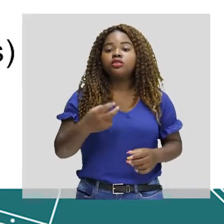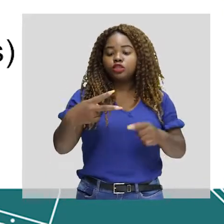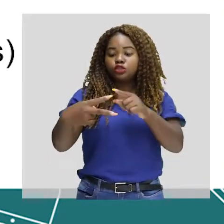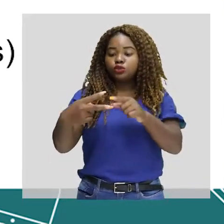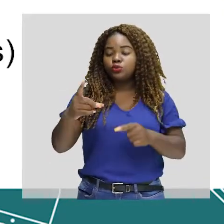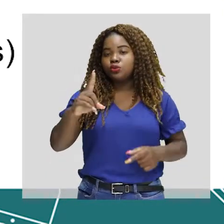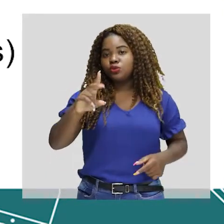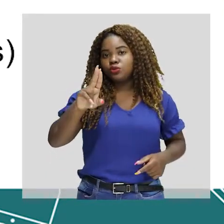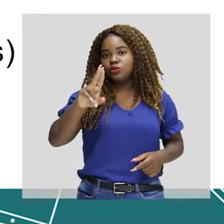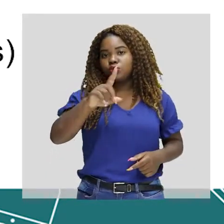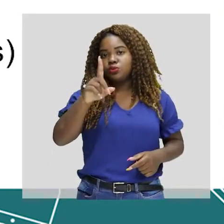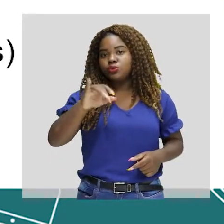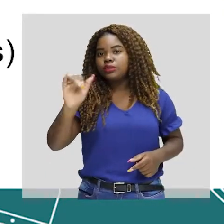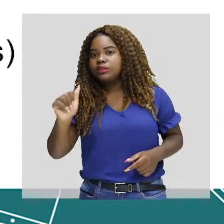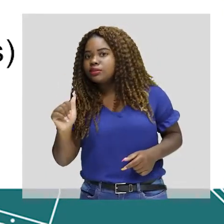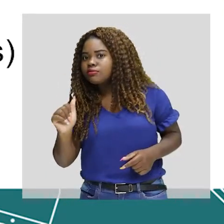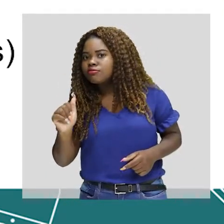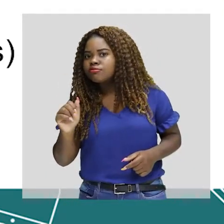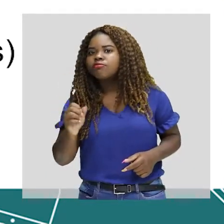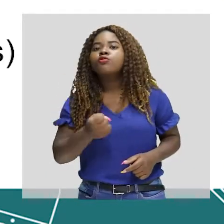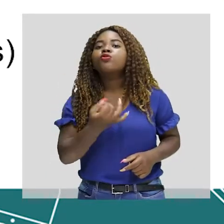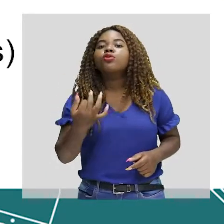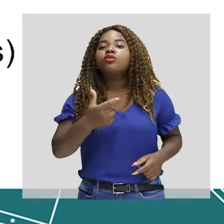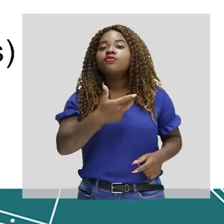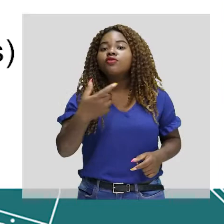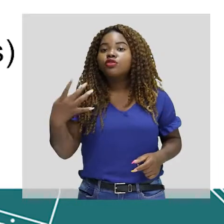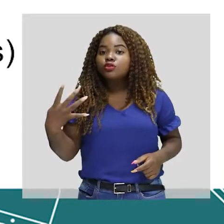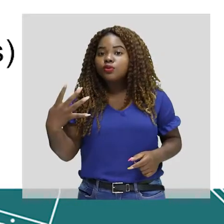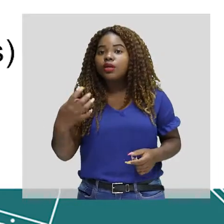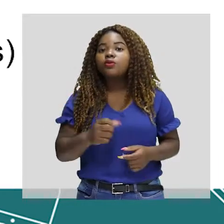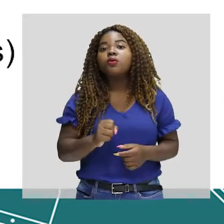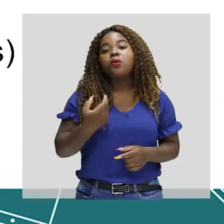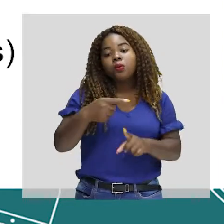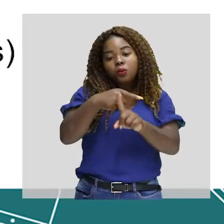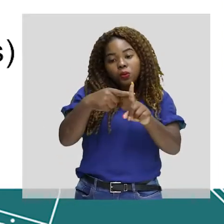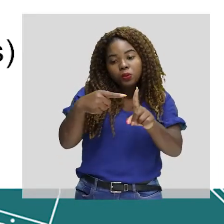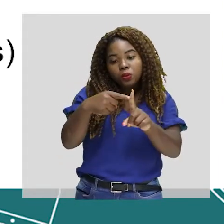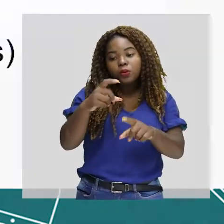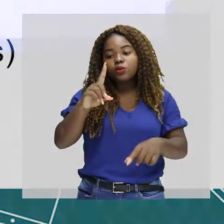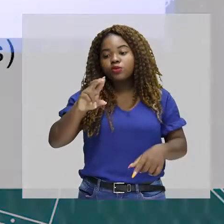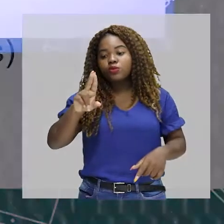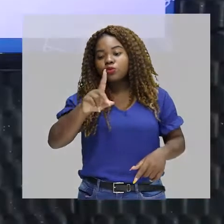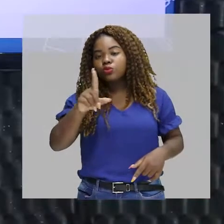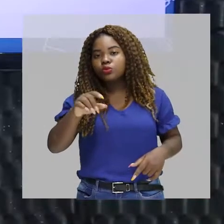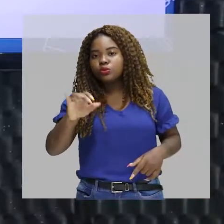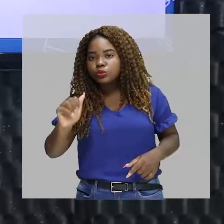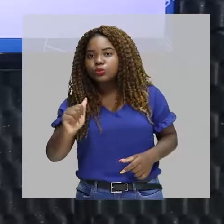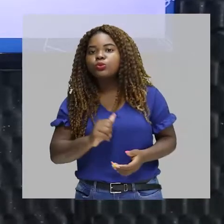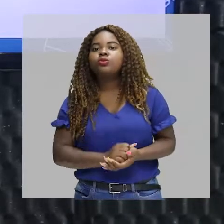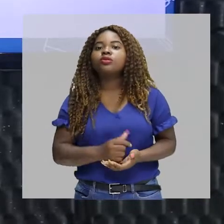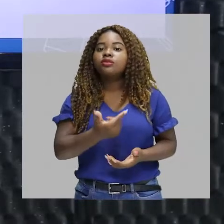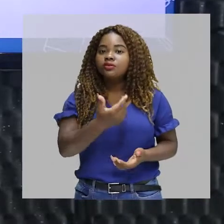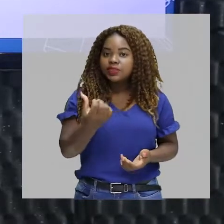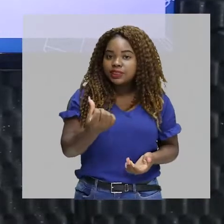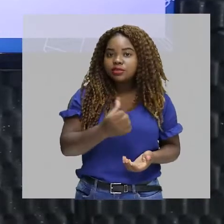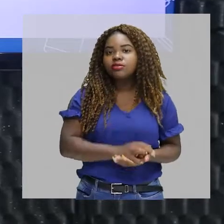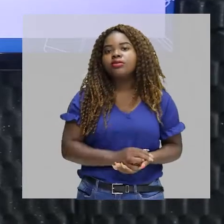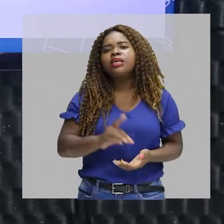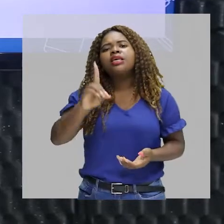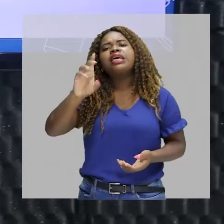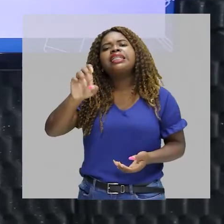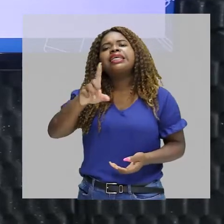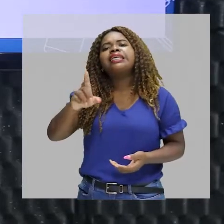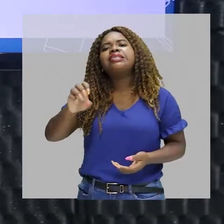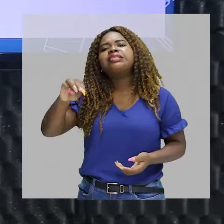24, beleza? Ou então, meia dúzia, número 6. E a dezena equivale a qual número?